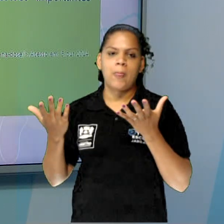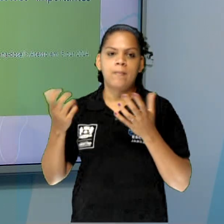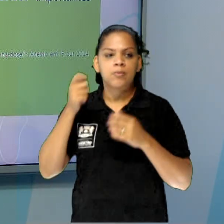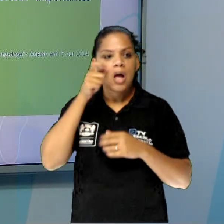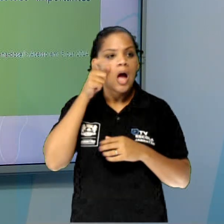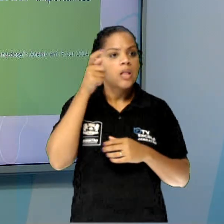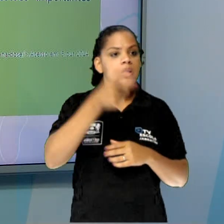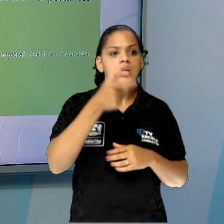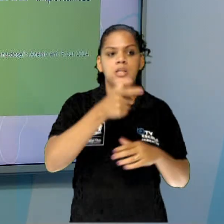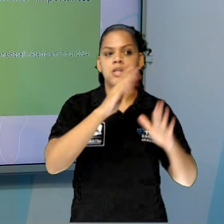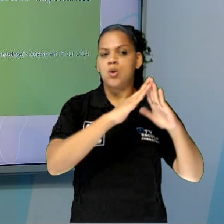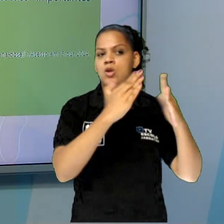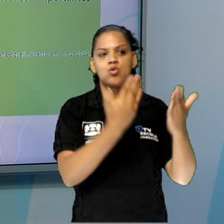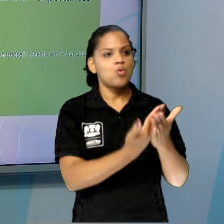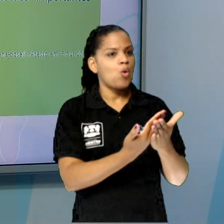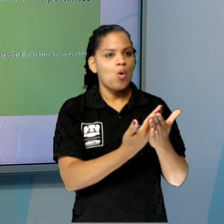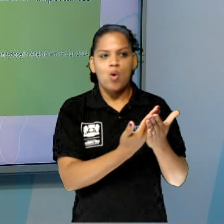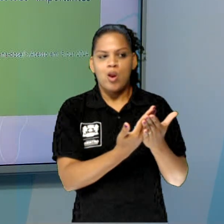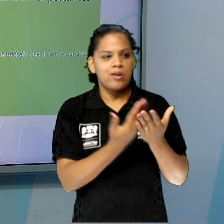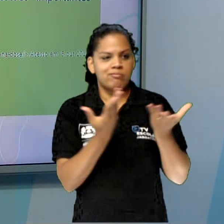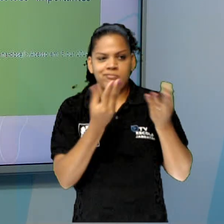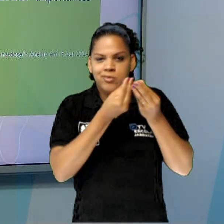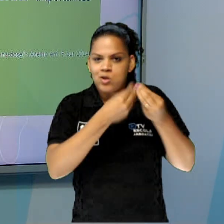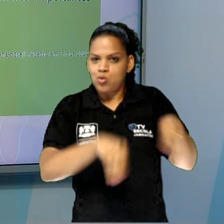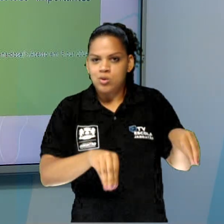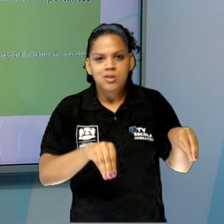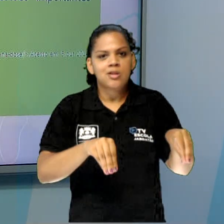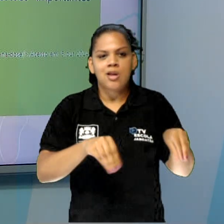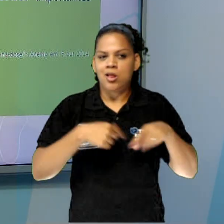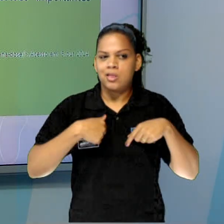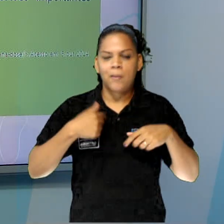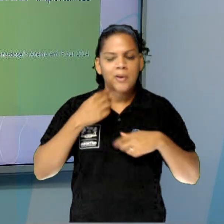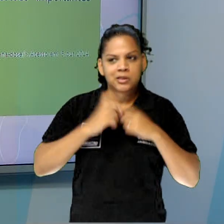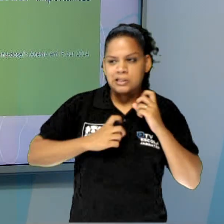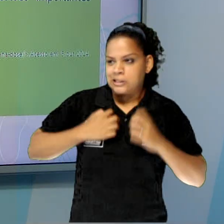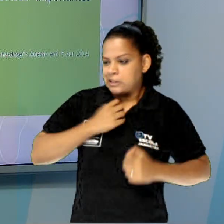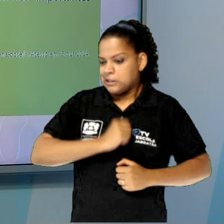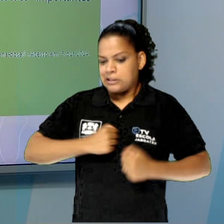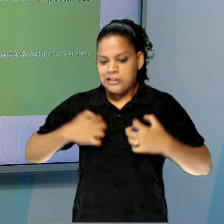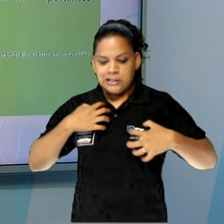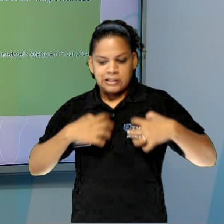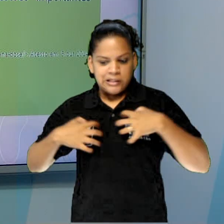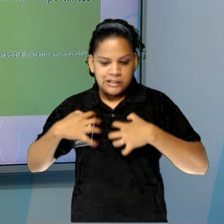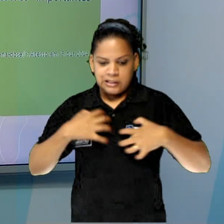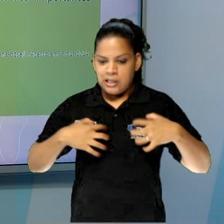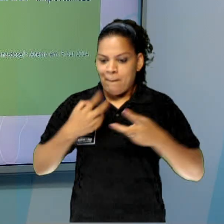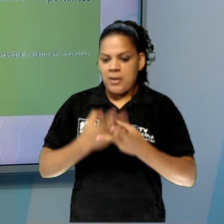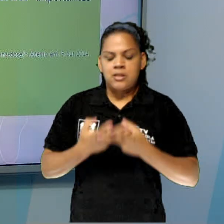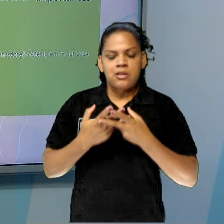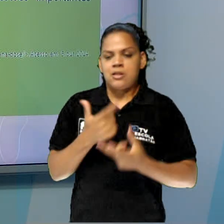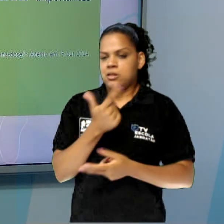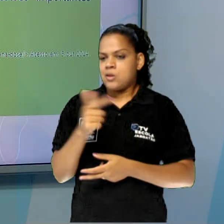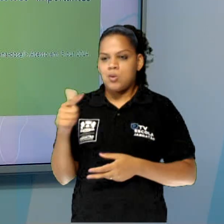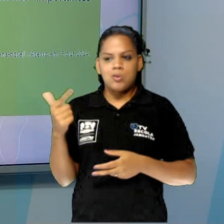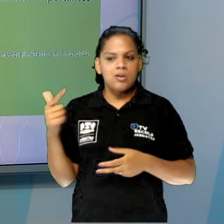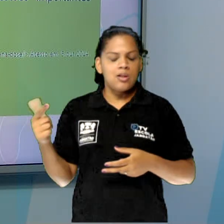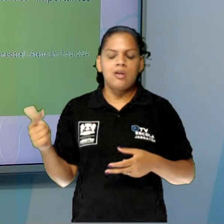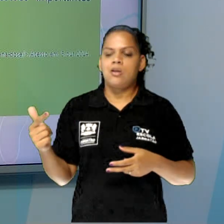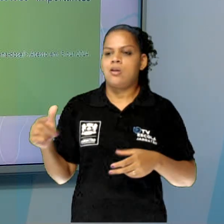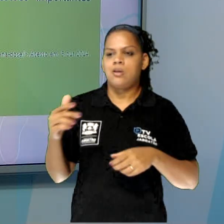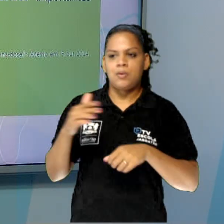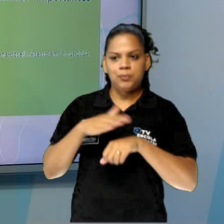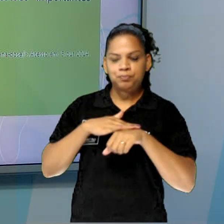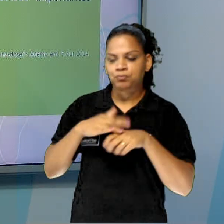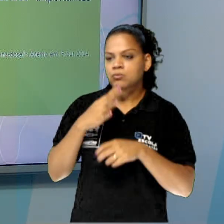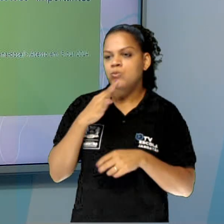desempenho cai, ficam também mais irritados e impacientes. Quer conhecer gente na rede e ficar horas papeando?